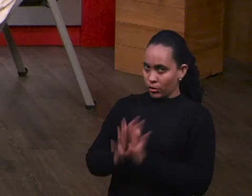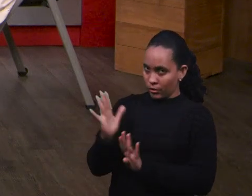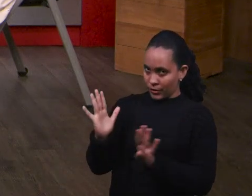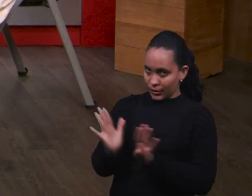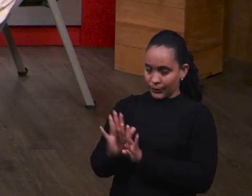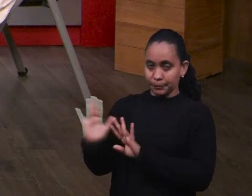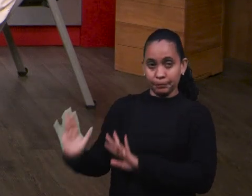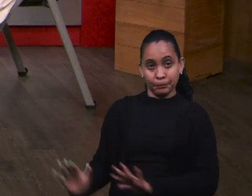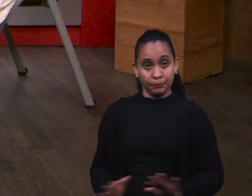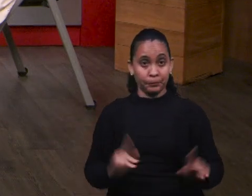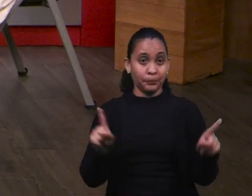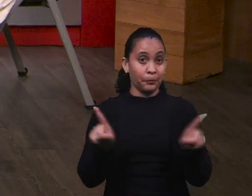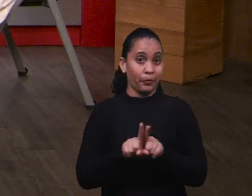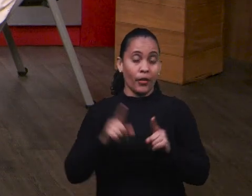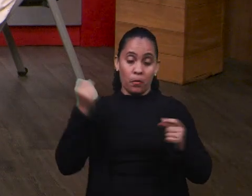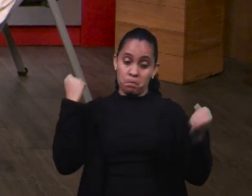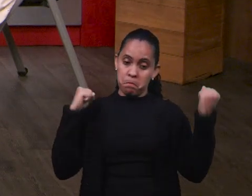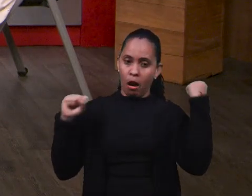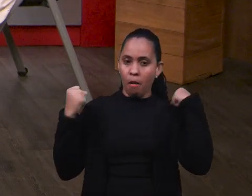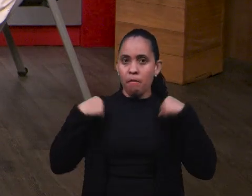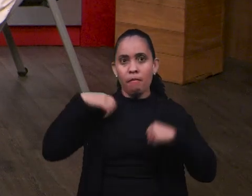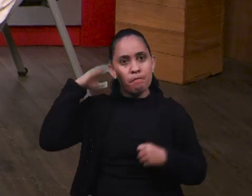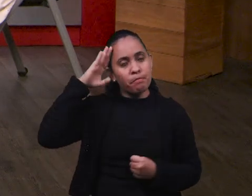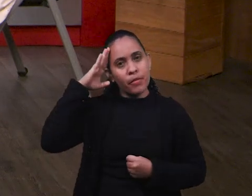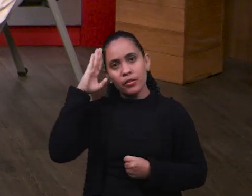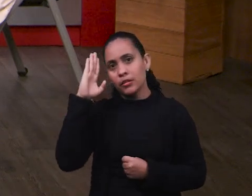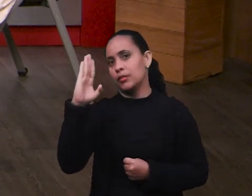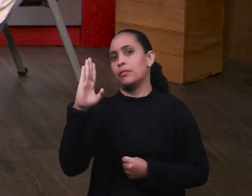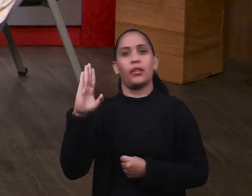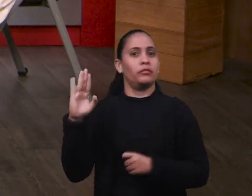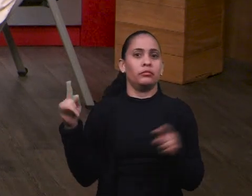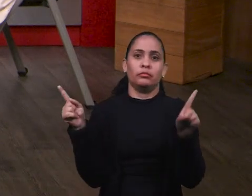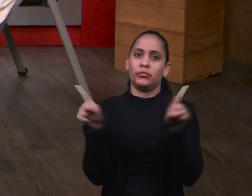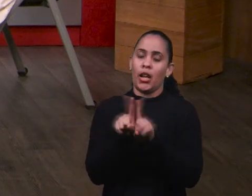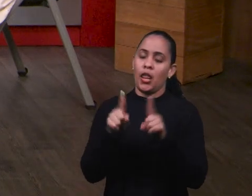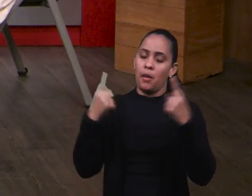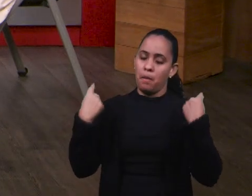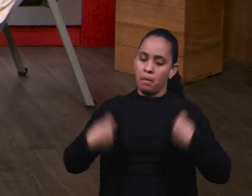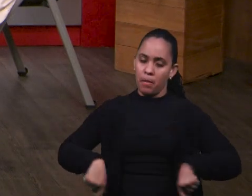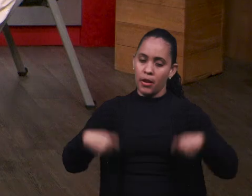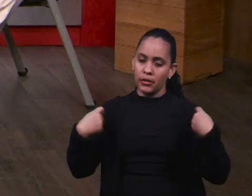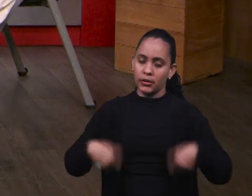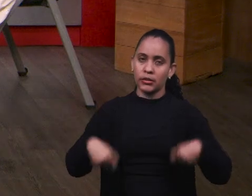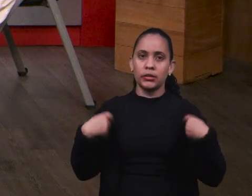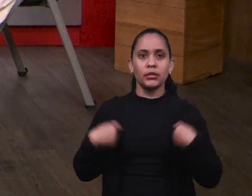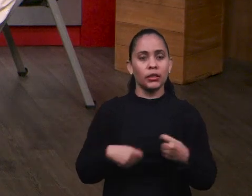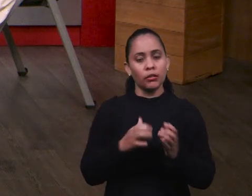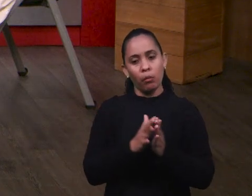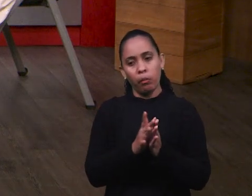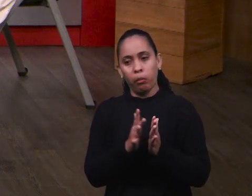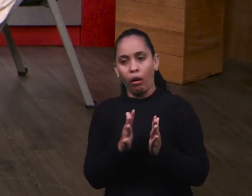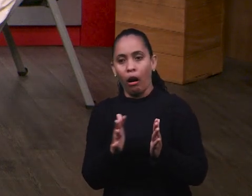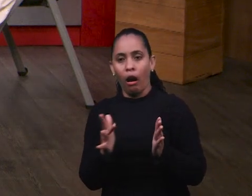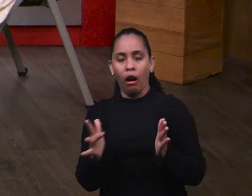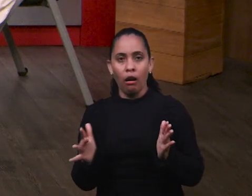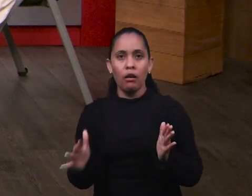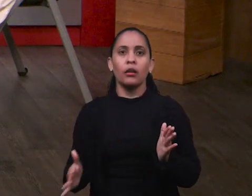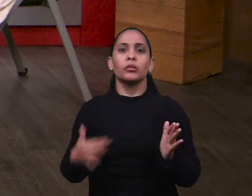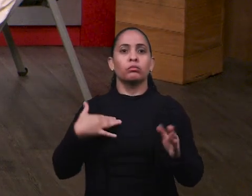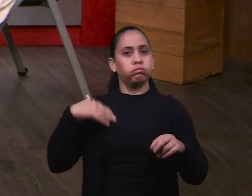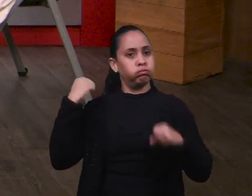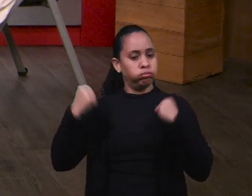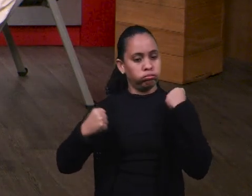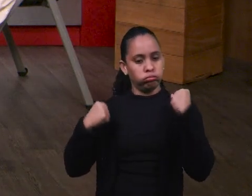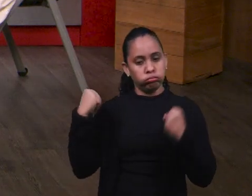recomendação. E a atividade física é fundamental. Esse paciente, ele precisa ter uma constância, né, de fazer